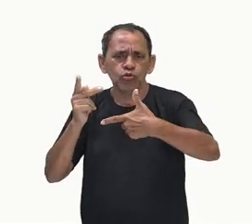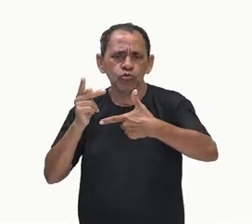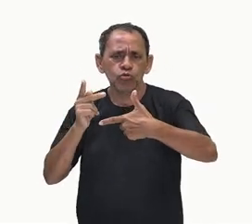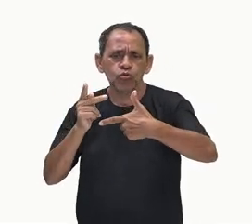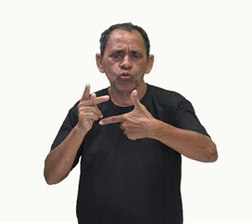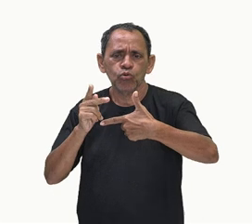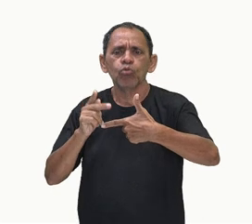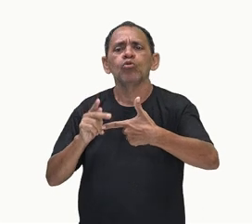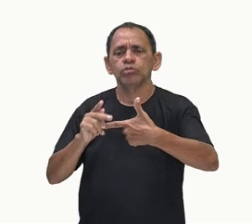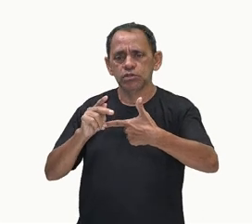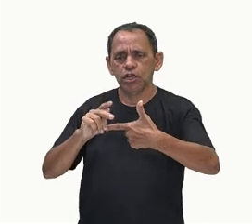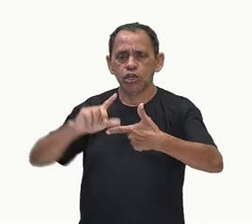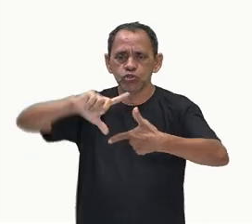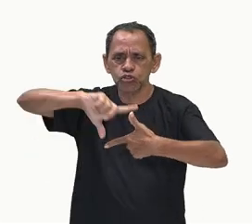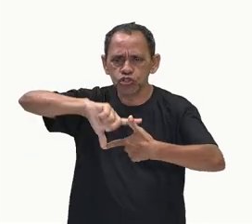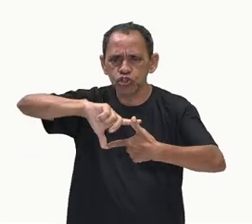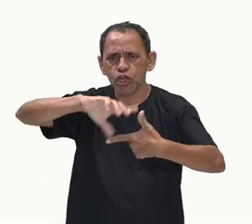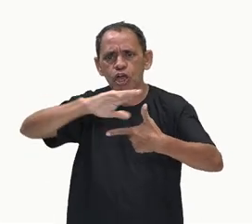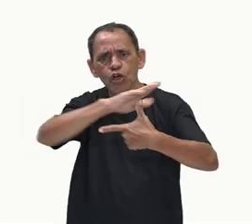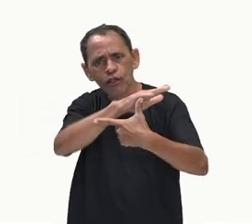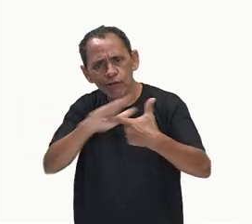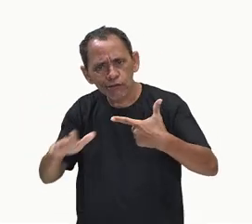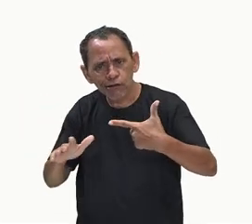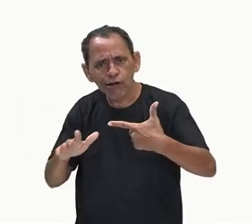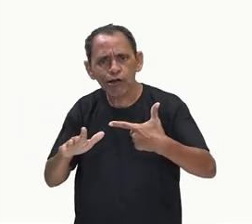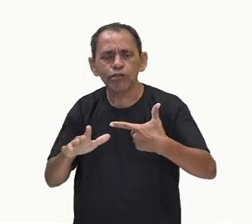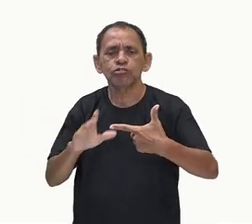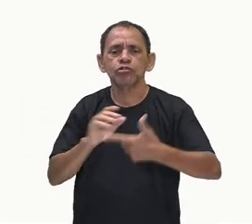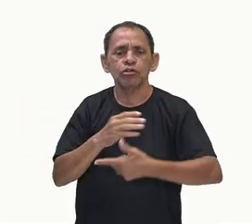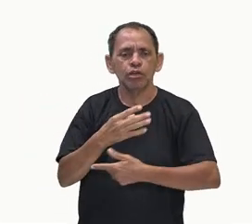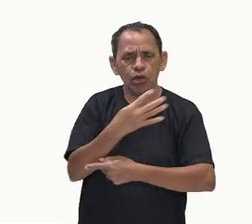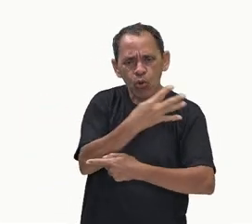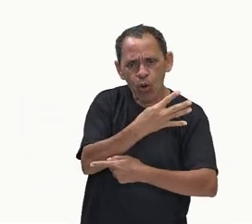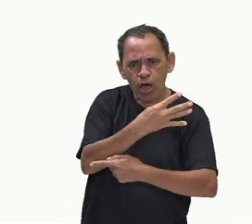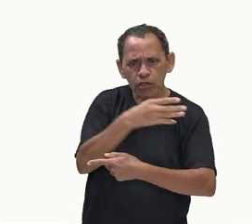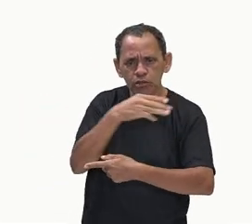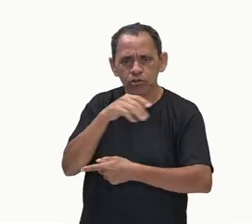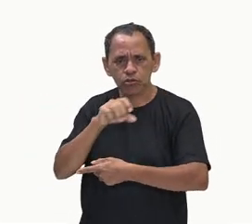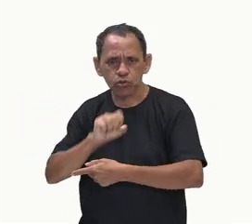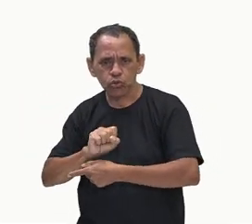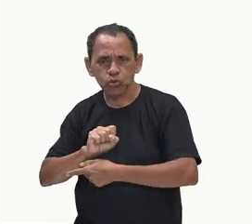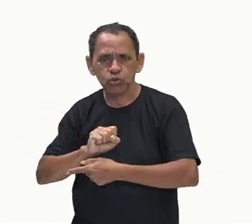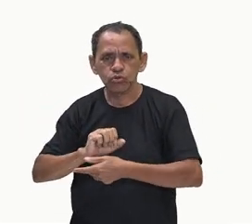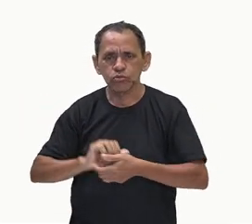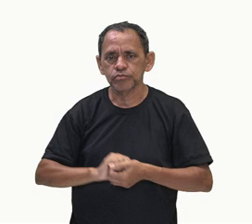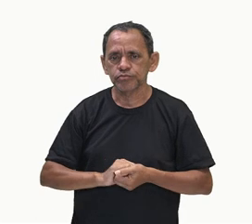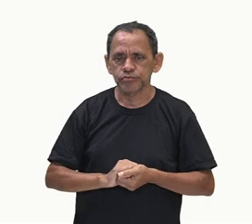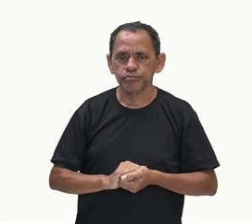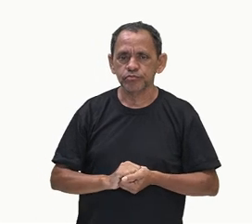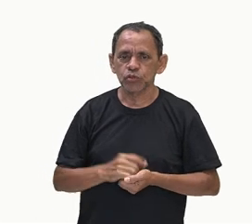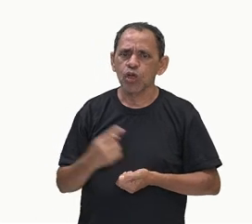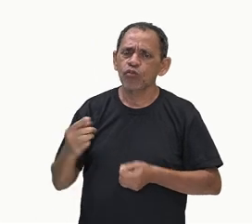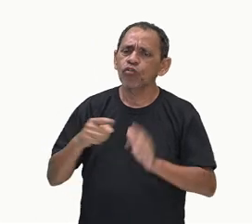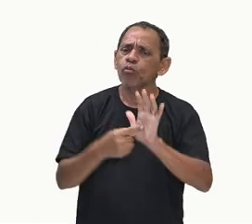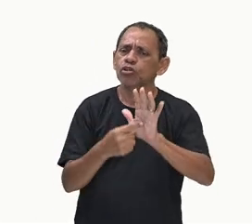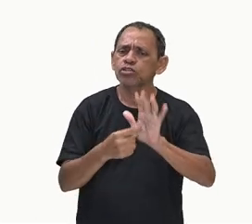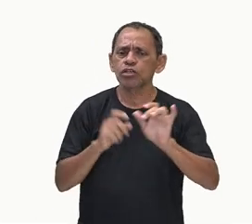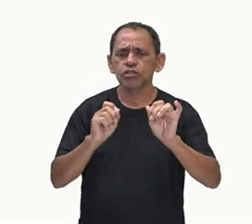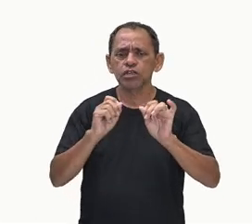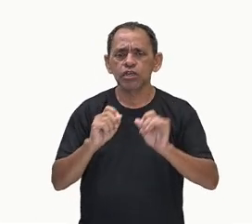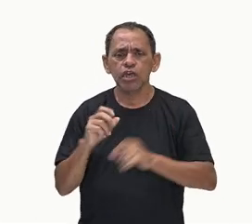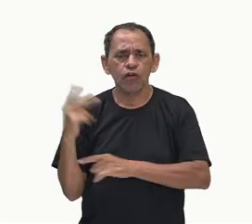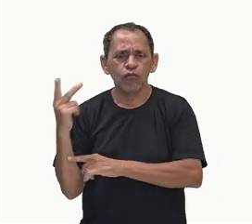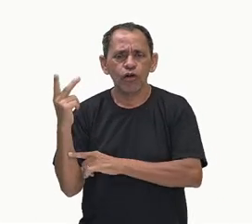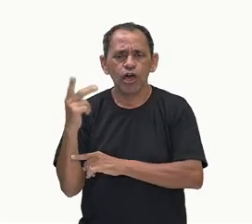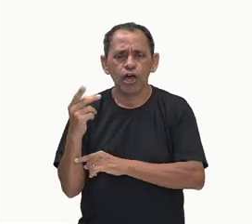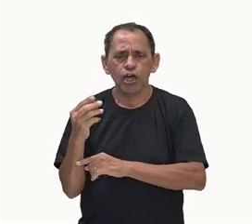cujos catetos medem 4 cm e 8 cm e aqui foi dado que o valor aproximado da